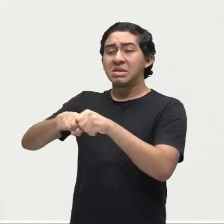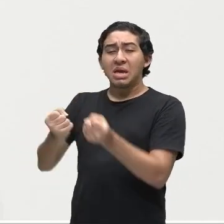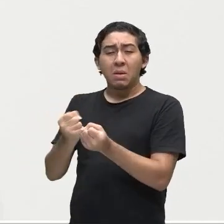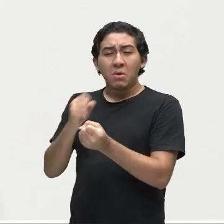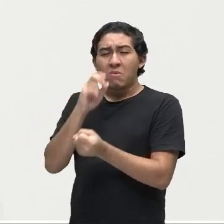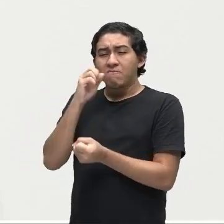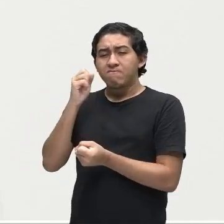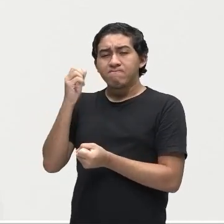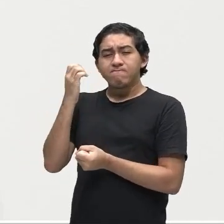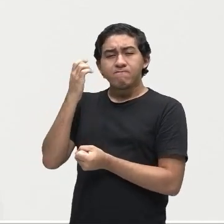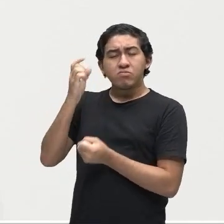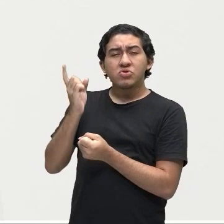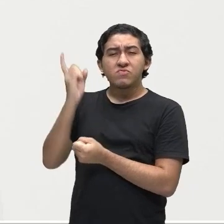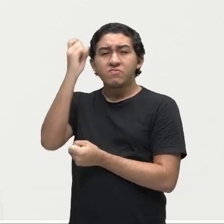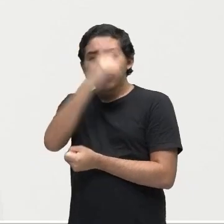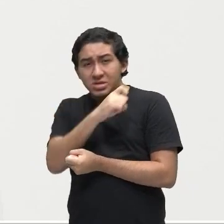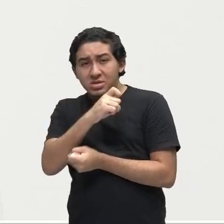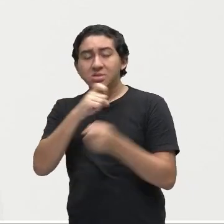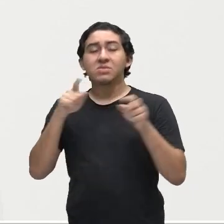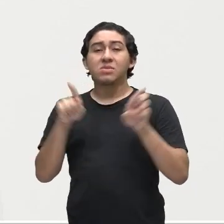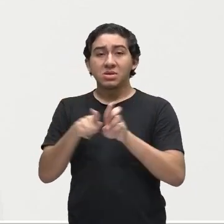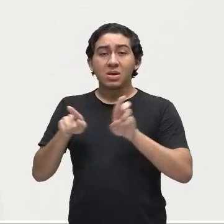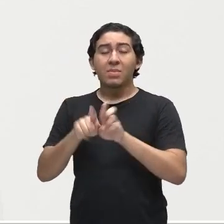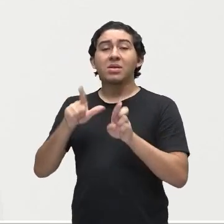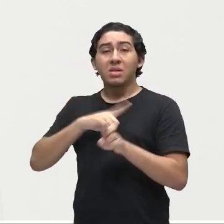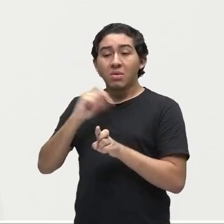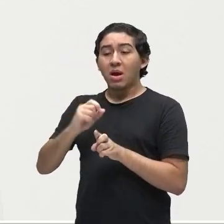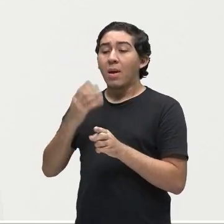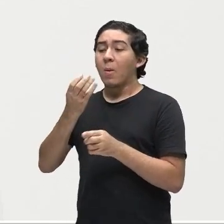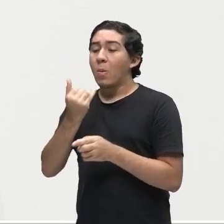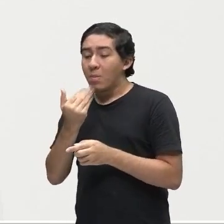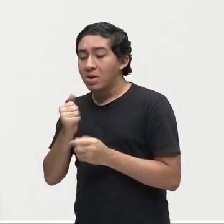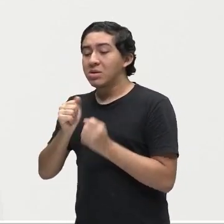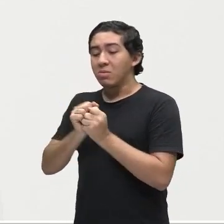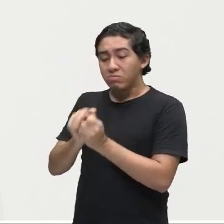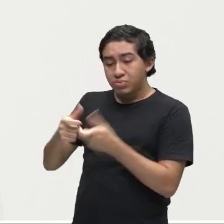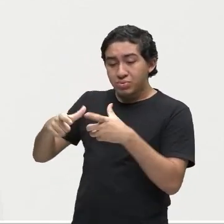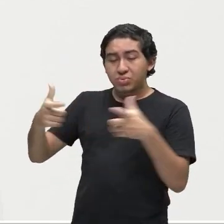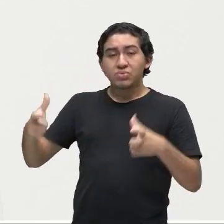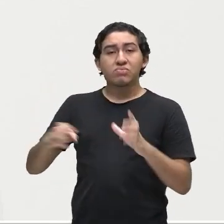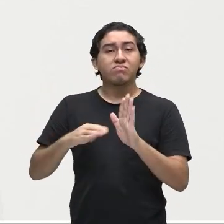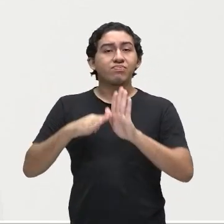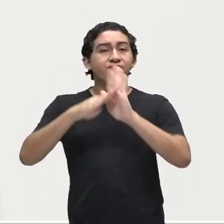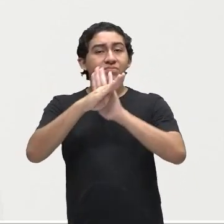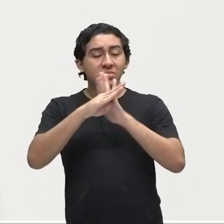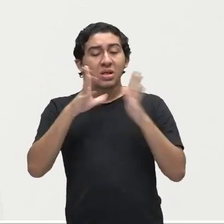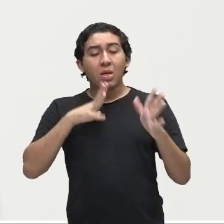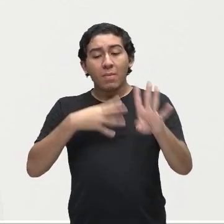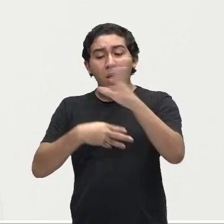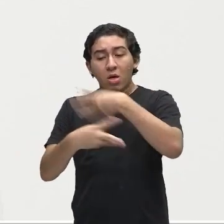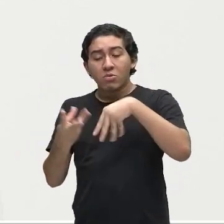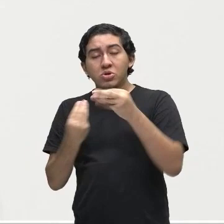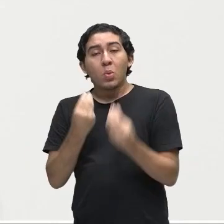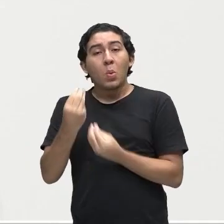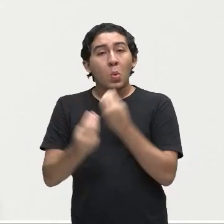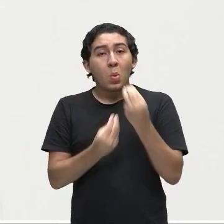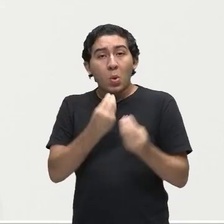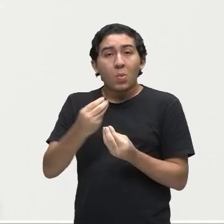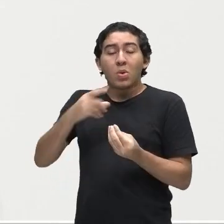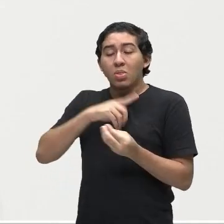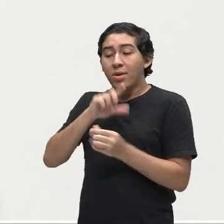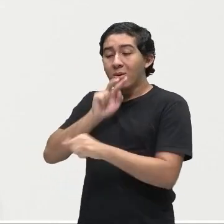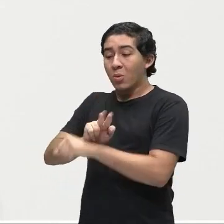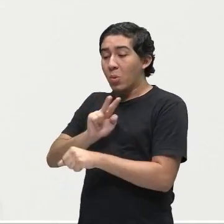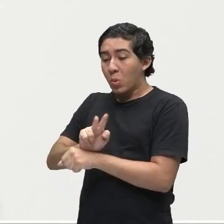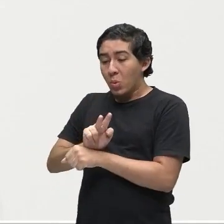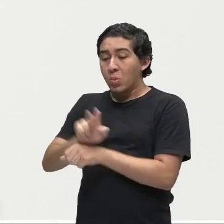aí a produção de alimentos dentro da Europa, provocando uma revolução na maneira de se produzir e cultivar. Vamos